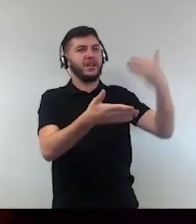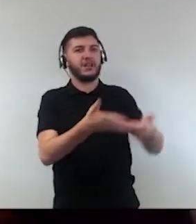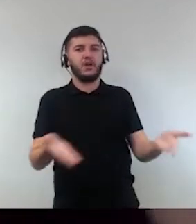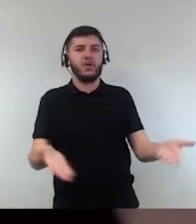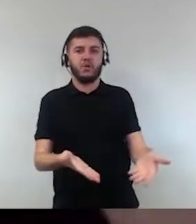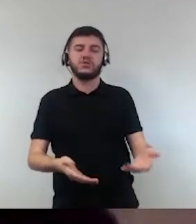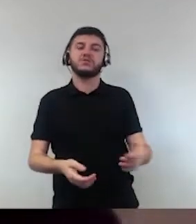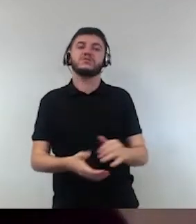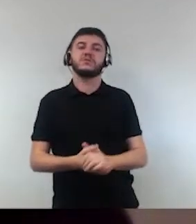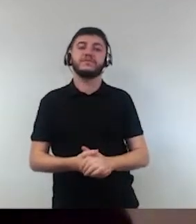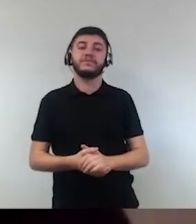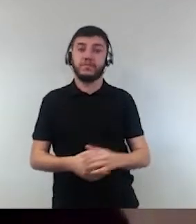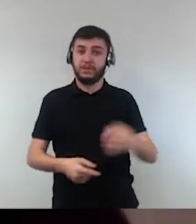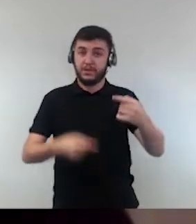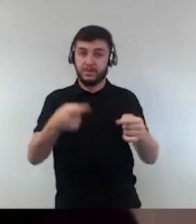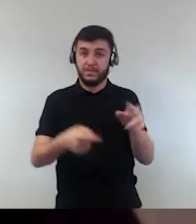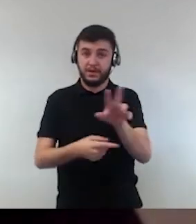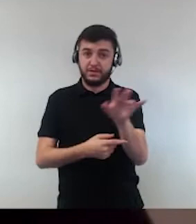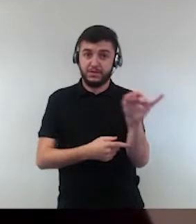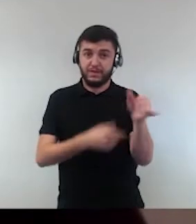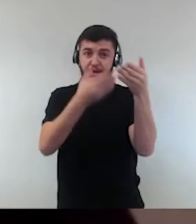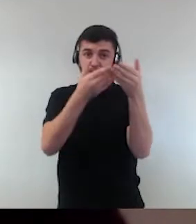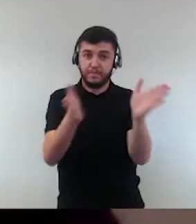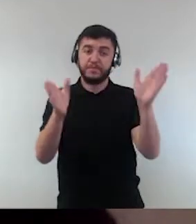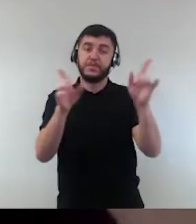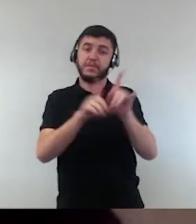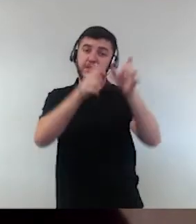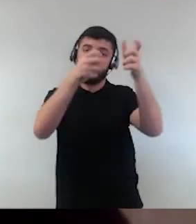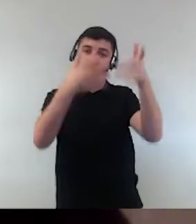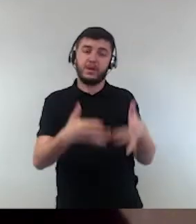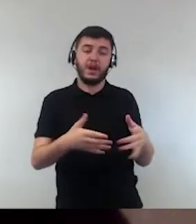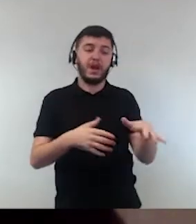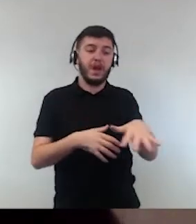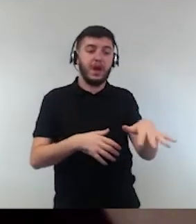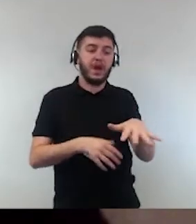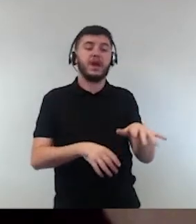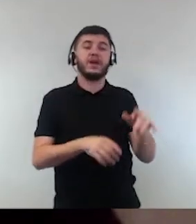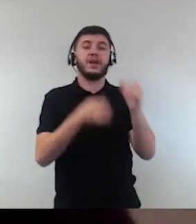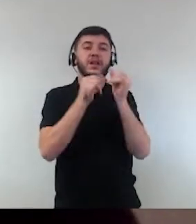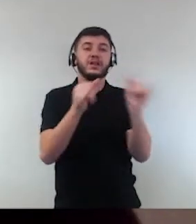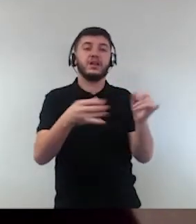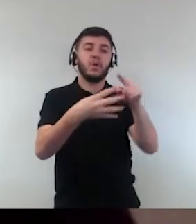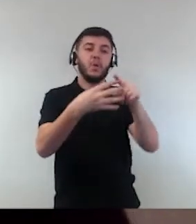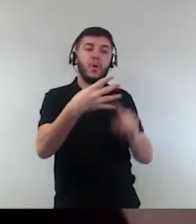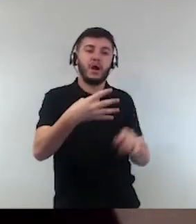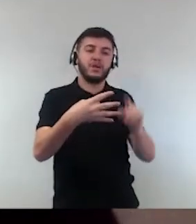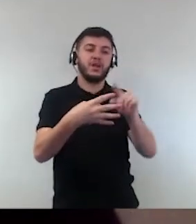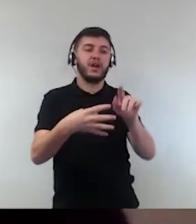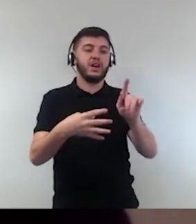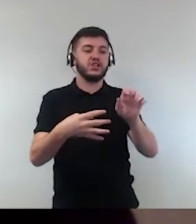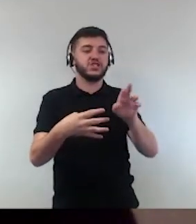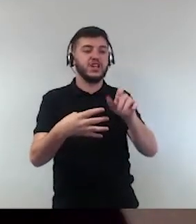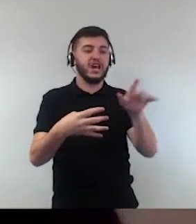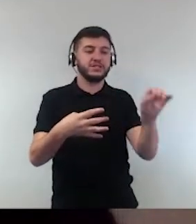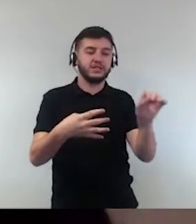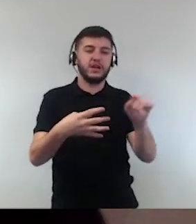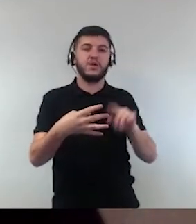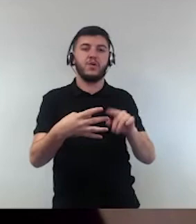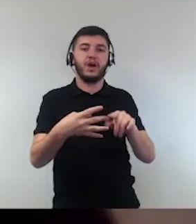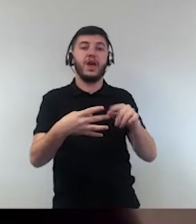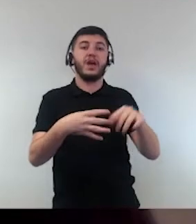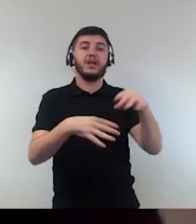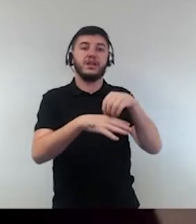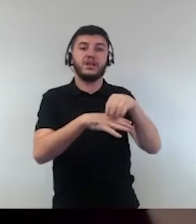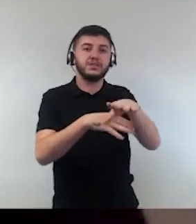gostaria de dizer que o setor elétrico ele é dividido em 4 segmentos. Então, a gente tem a geração, a transmissão, a distribuição e a comercialização de